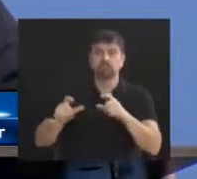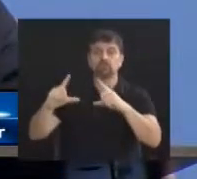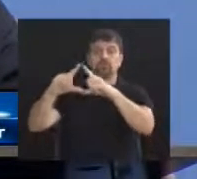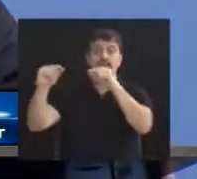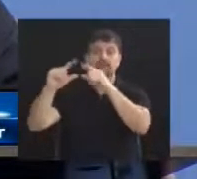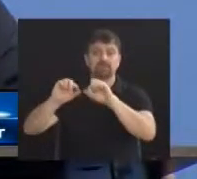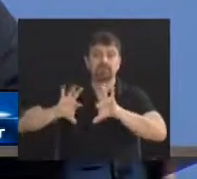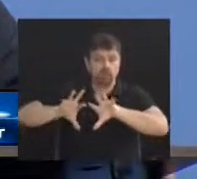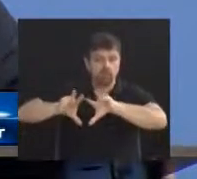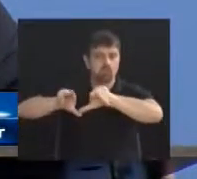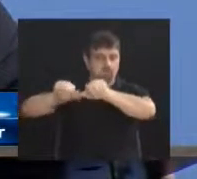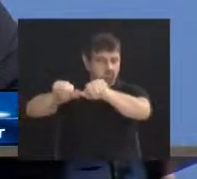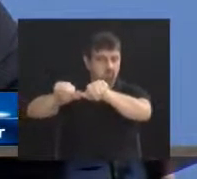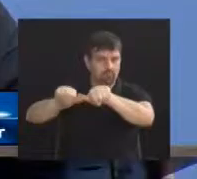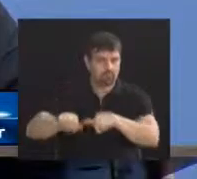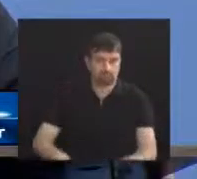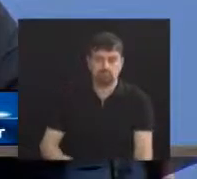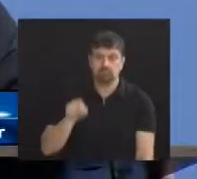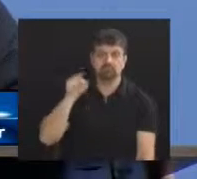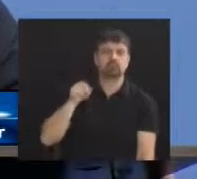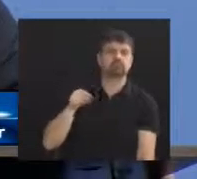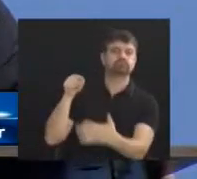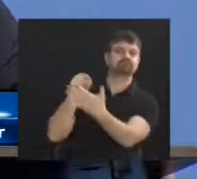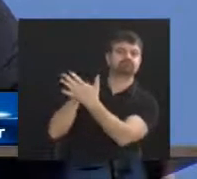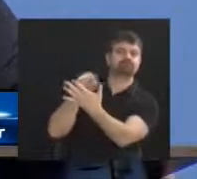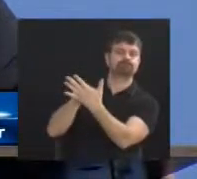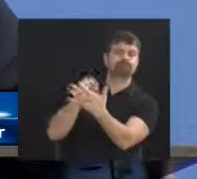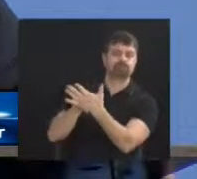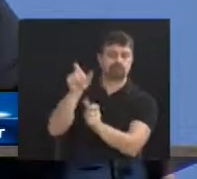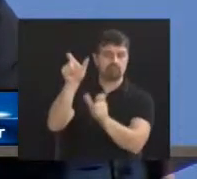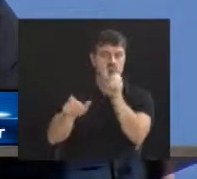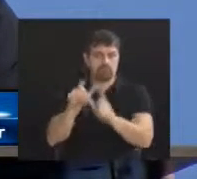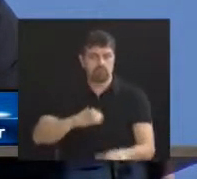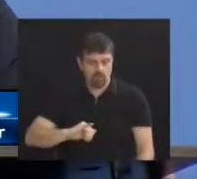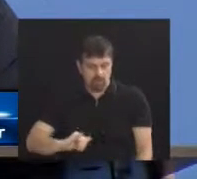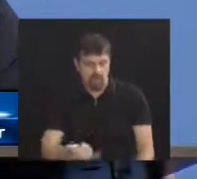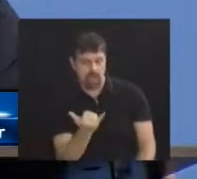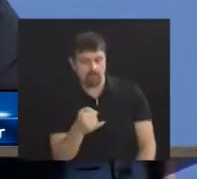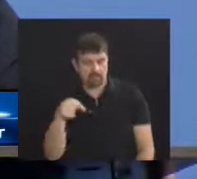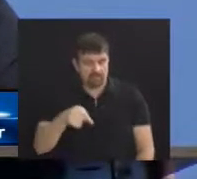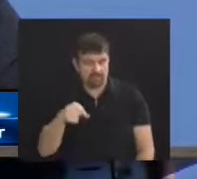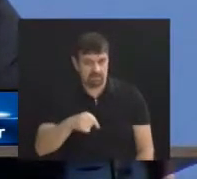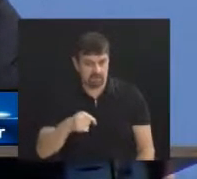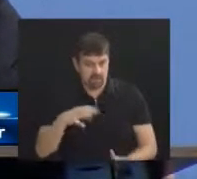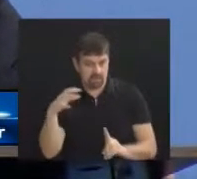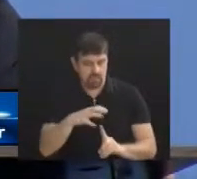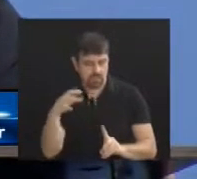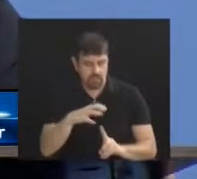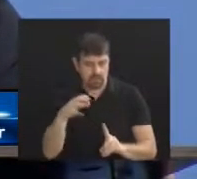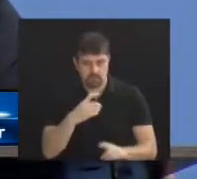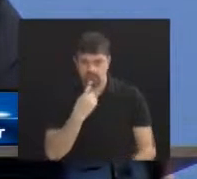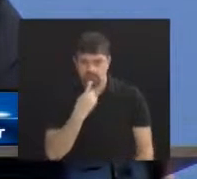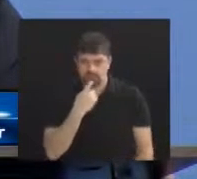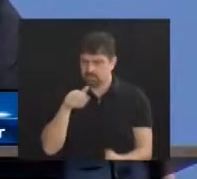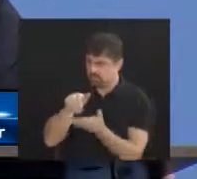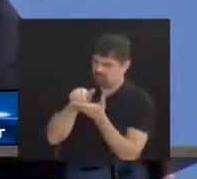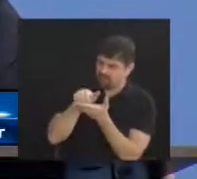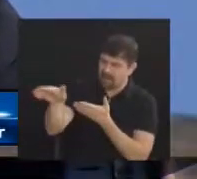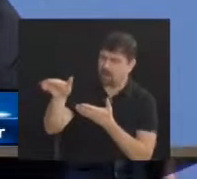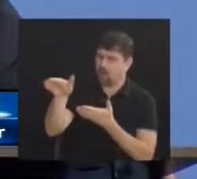Brasília serão pegos. Oportunistas de Campinas, saiam de